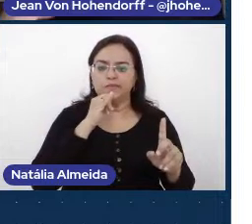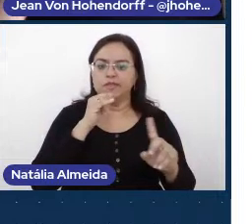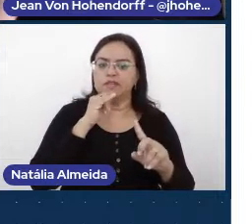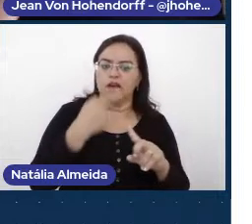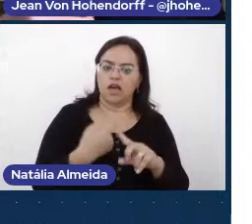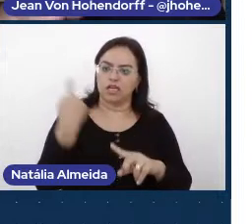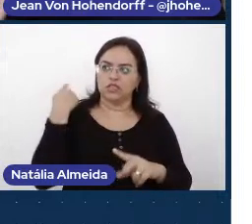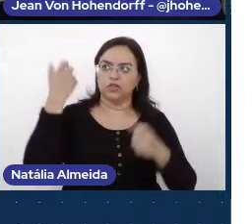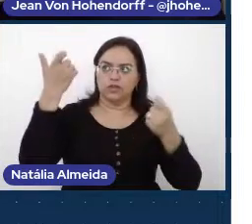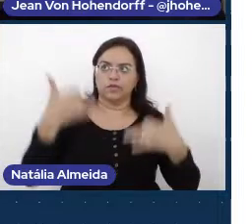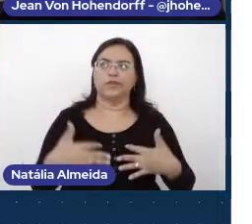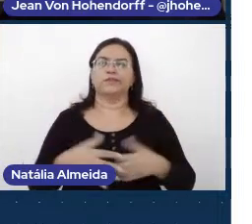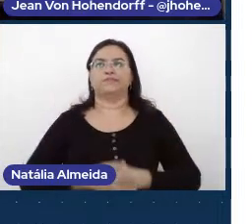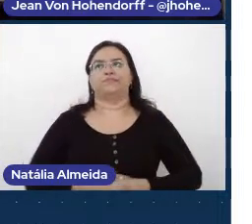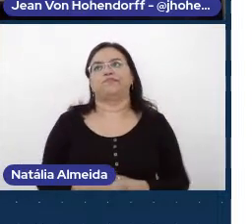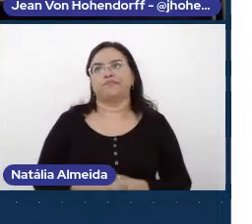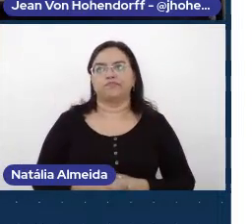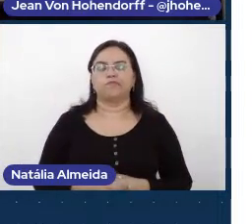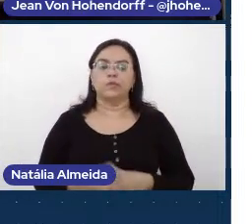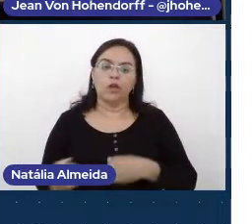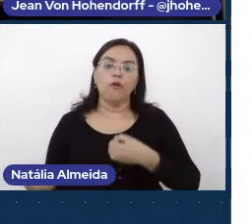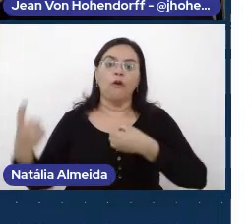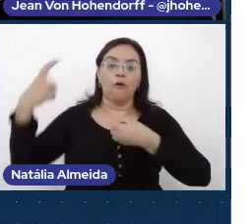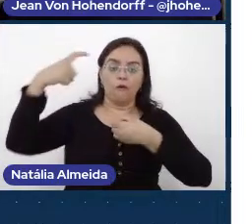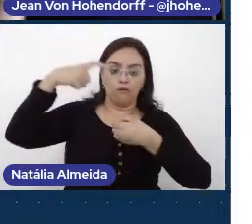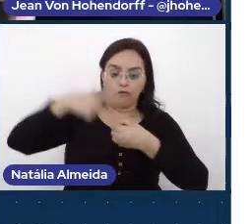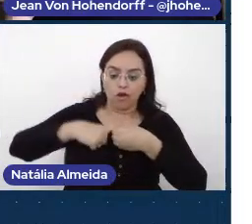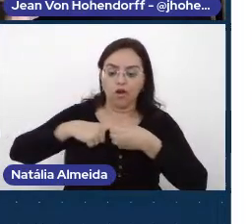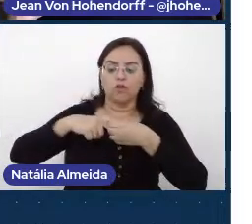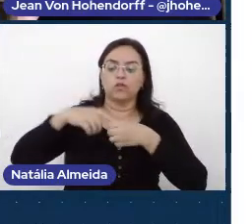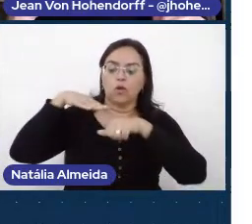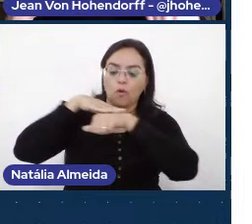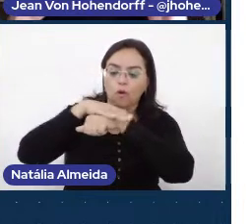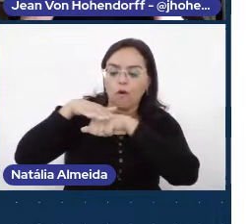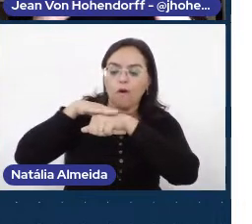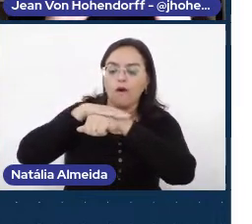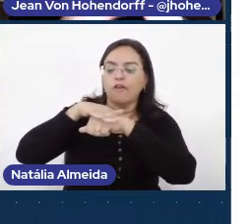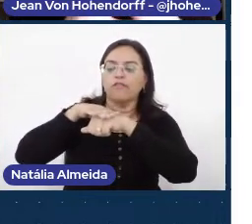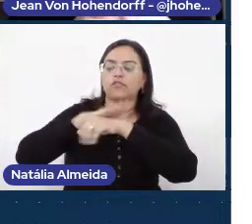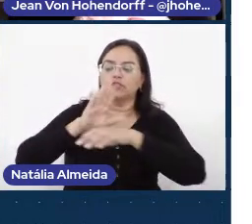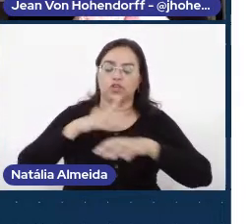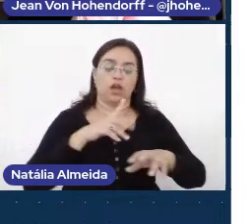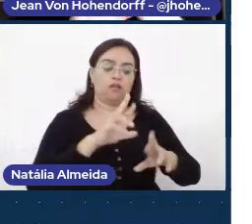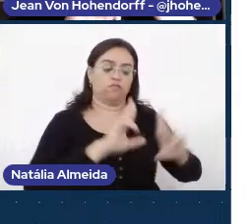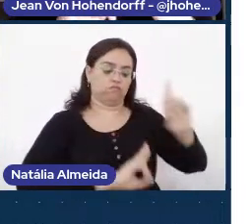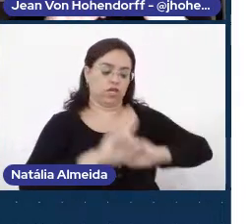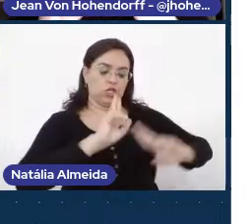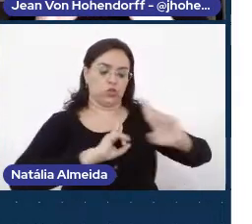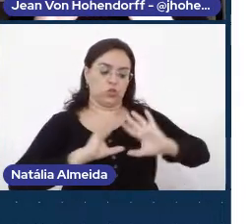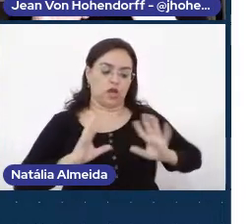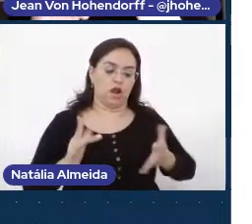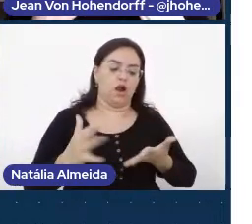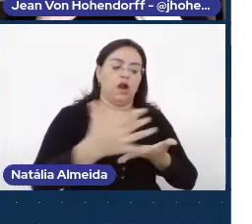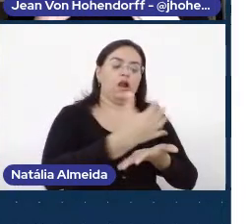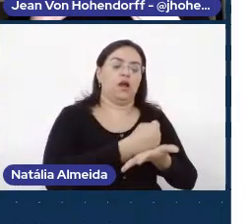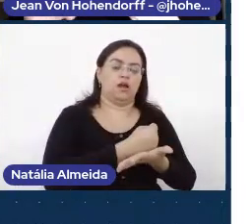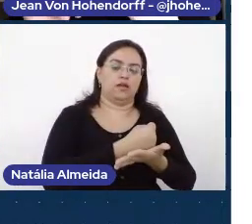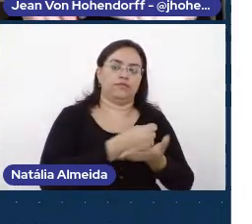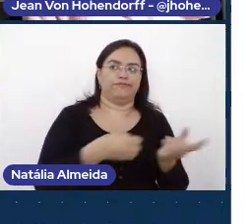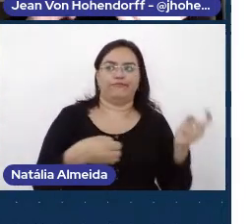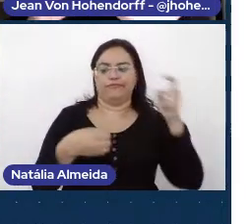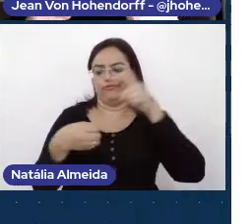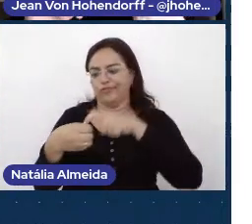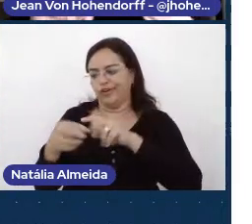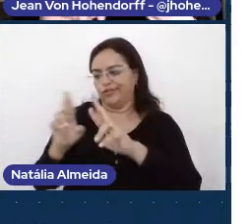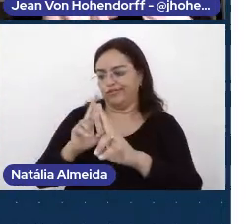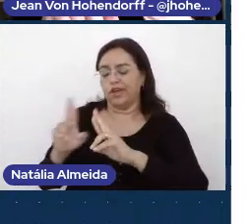Voltar e conversar com os participantes de pesquisa quando eu já tenho os resultados. Às vezes os meus orientandos não conseguem fazer isso,